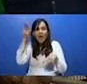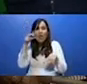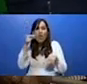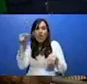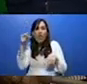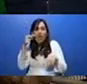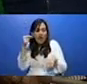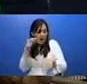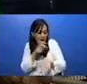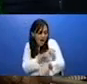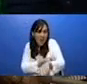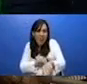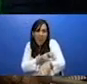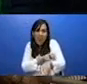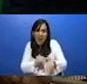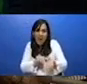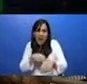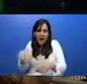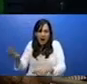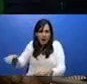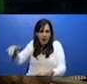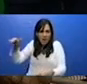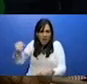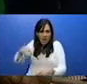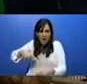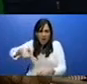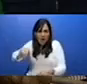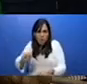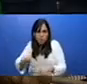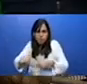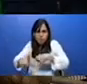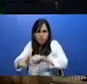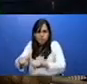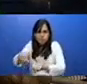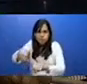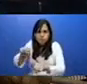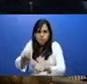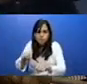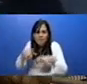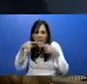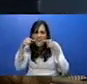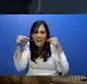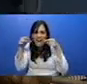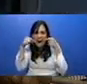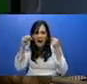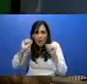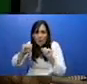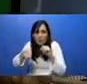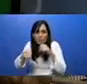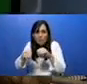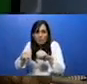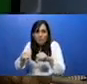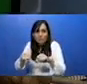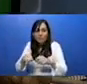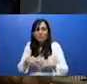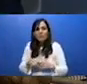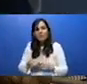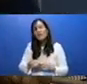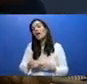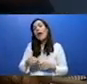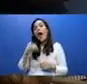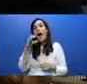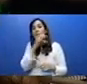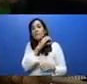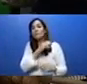que tem patas grandes, é um animal um pouco mais... A característica do corpo dele não tem esse peso aqui, como tem